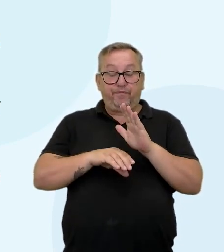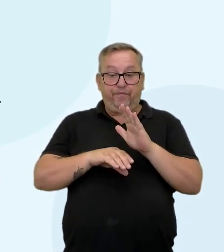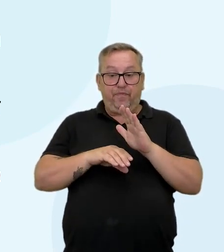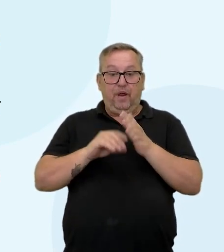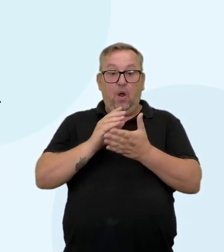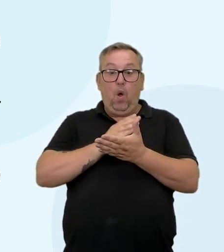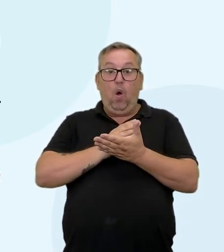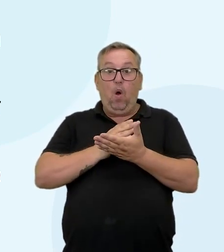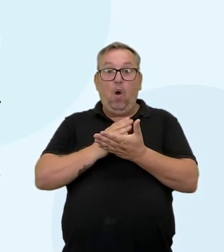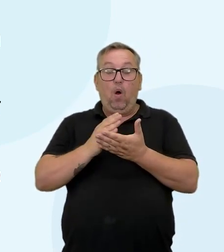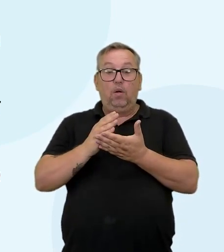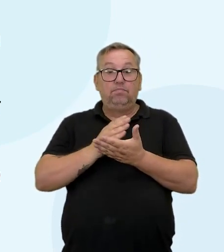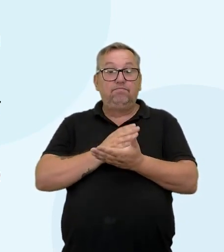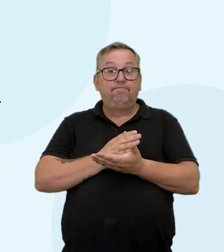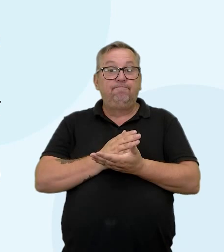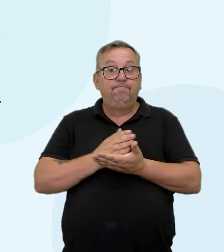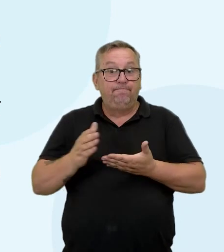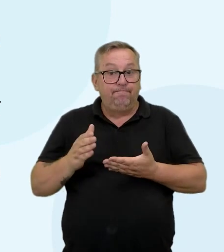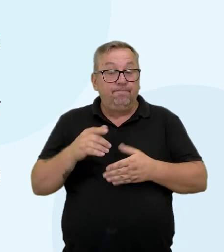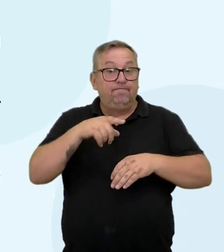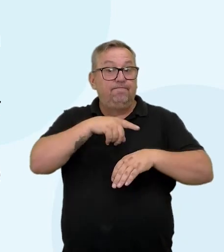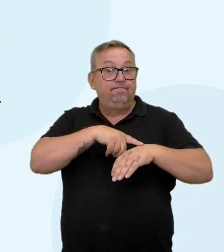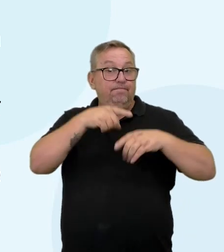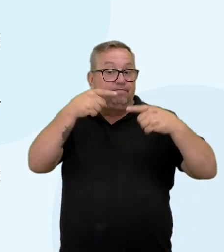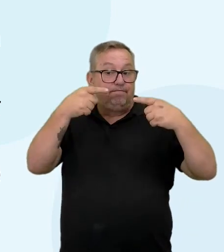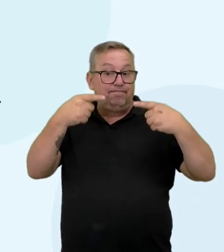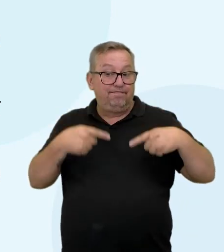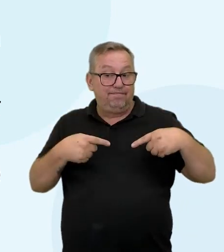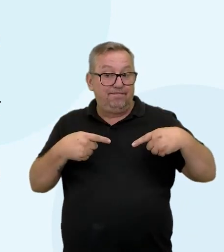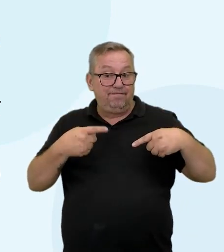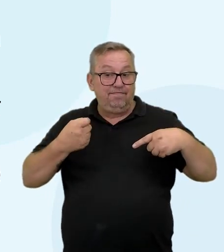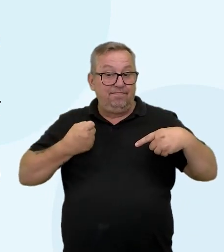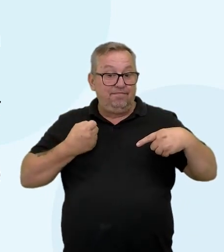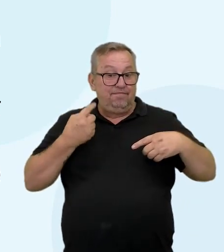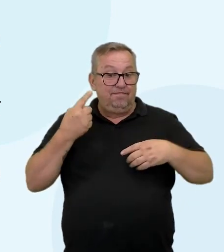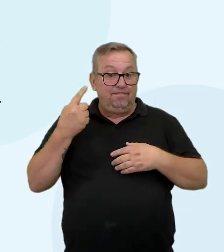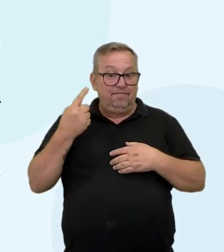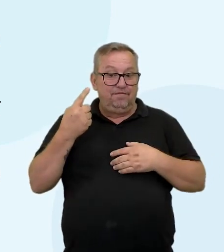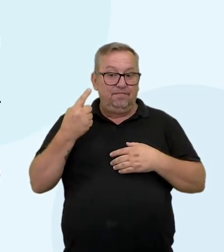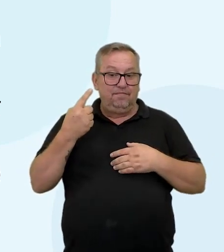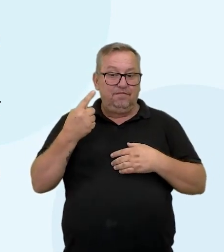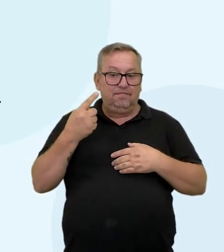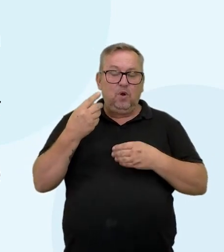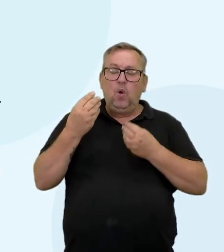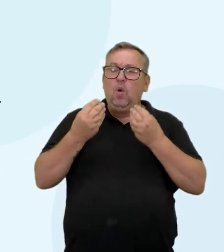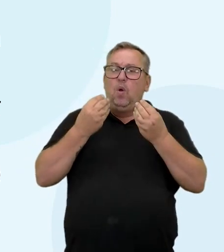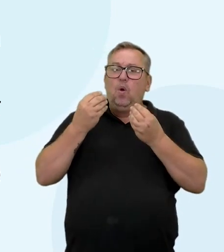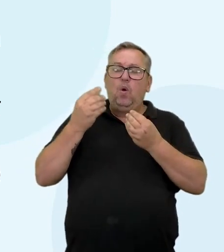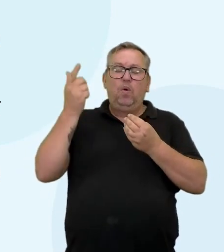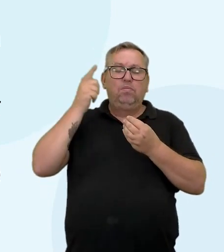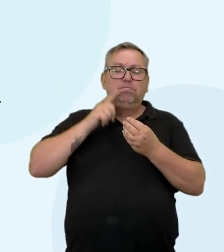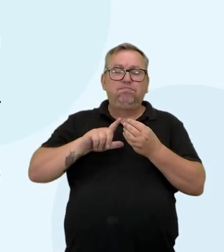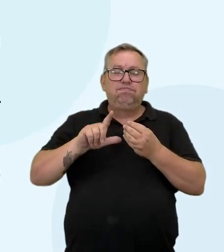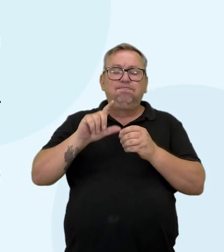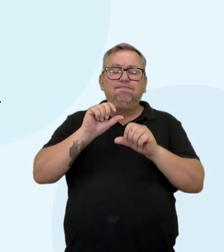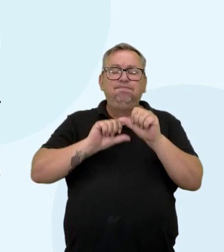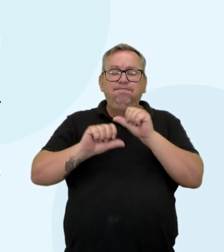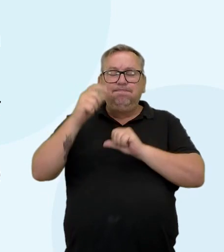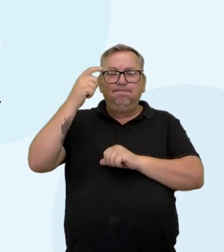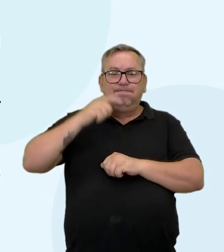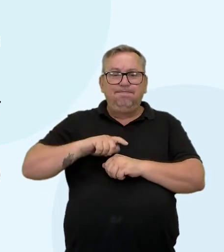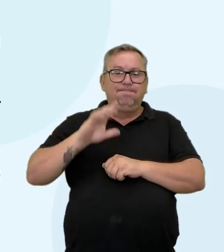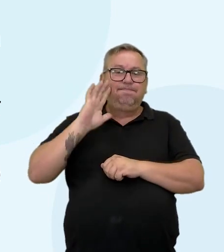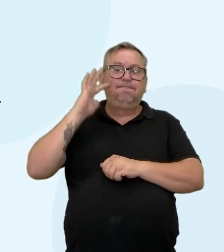do desafio. Estamos na unidade curricular de número 1, como se tornar um resolvedor de problemas. E o nosso